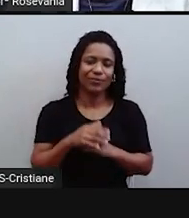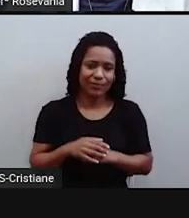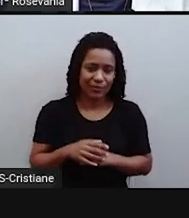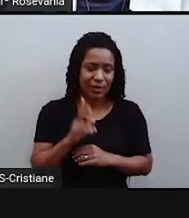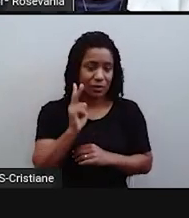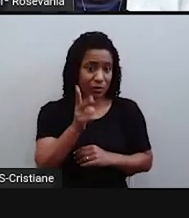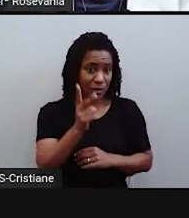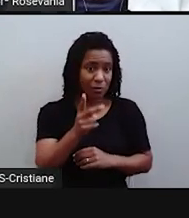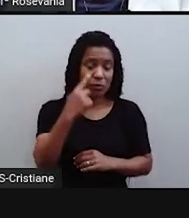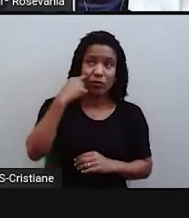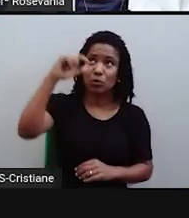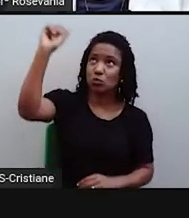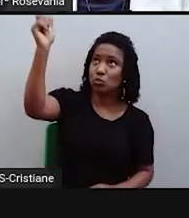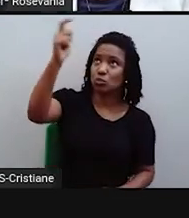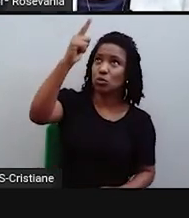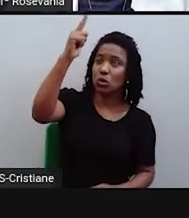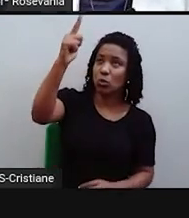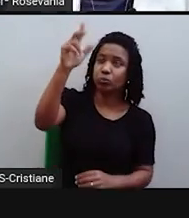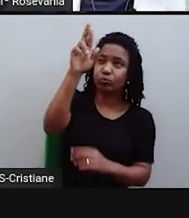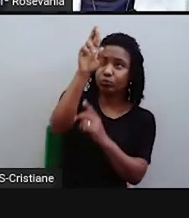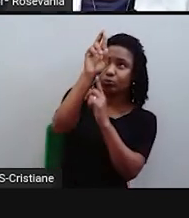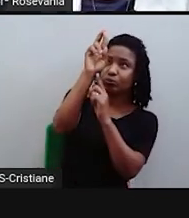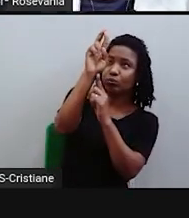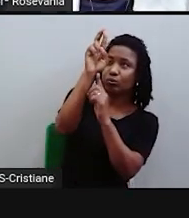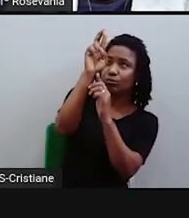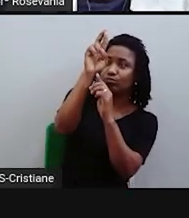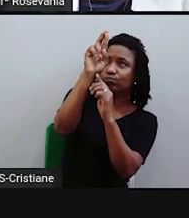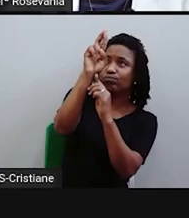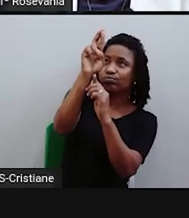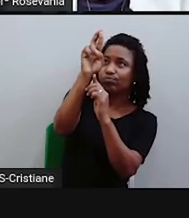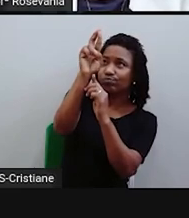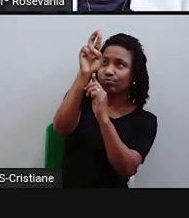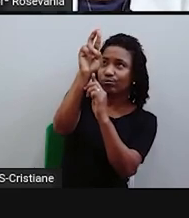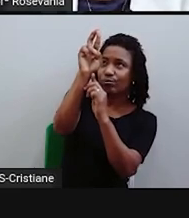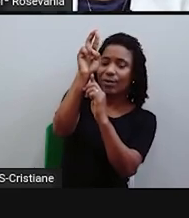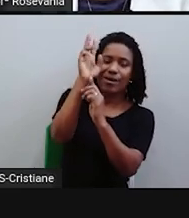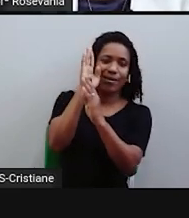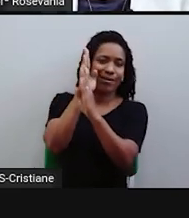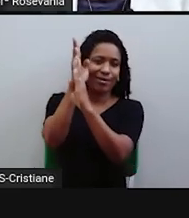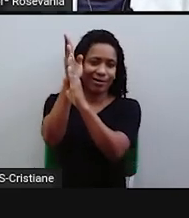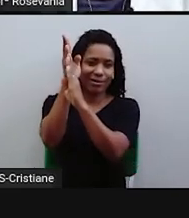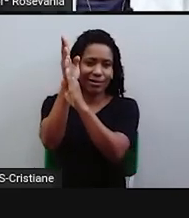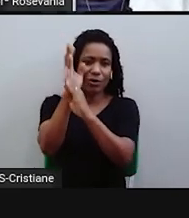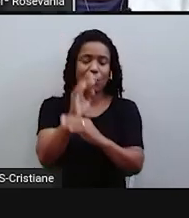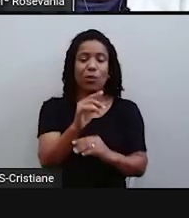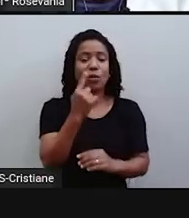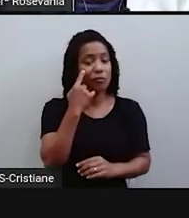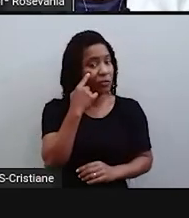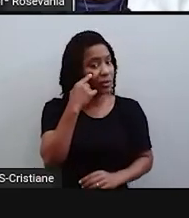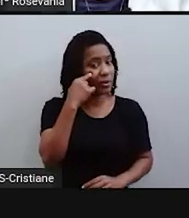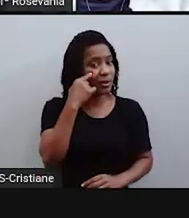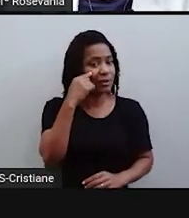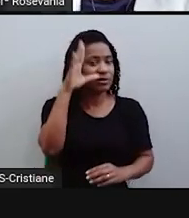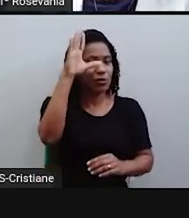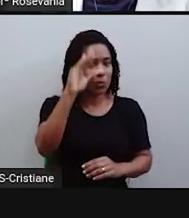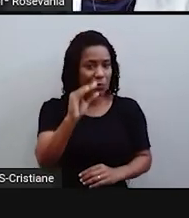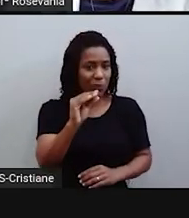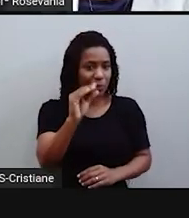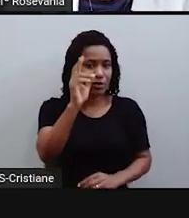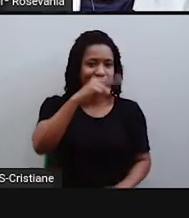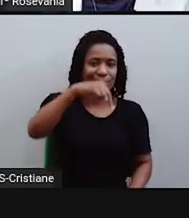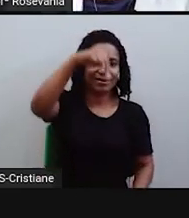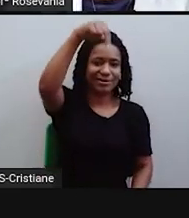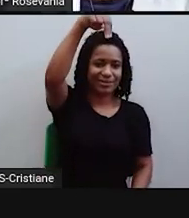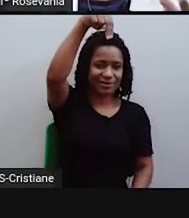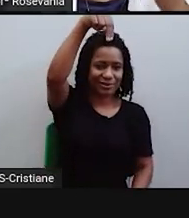ou sol, ou uma estrela importante, no caso do hemisfério norte, né, a estrela polar. No caso do hemisfério sul, poderia se utilizar